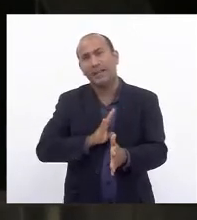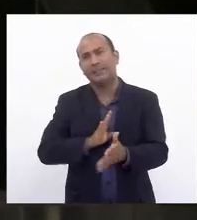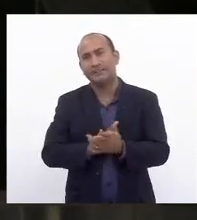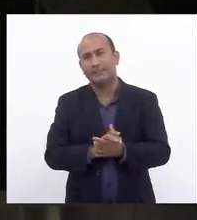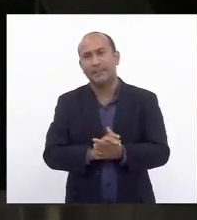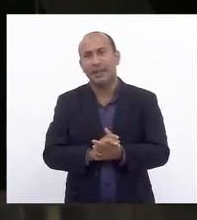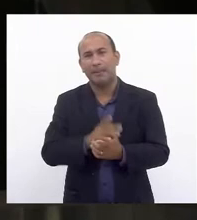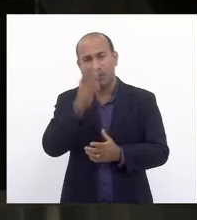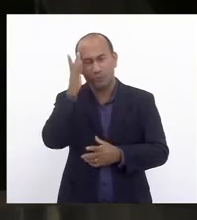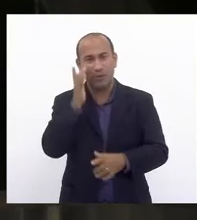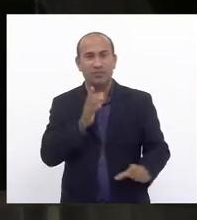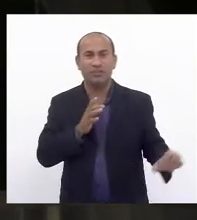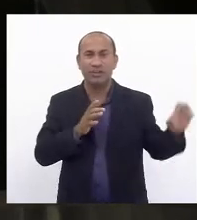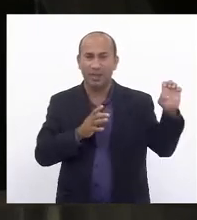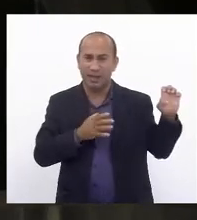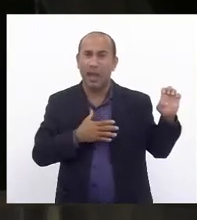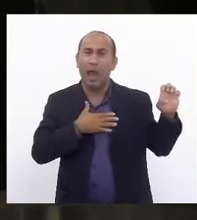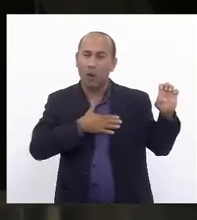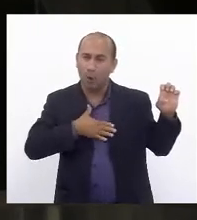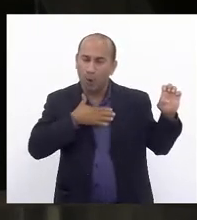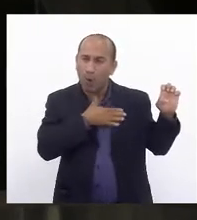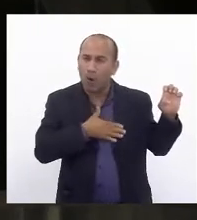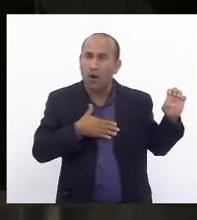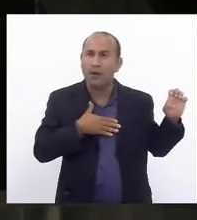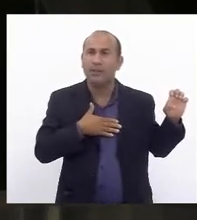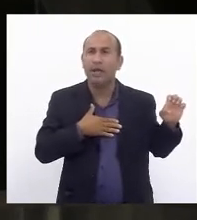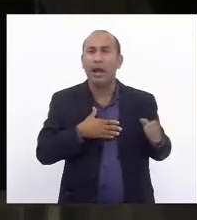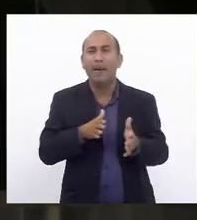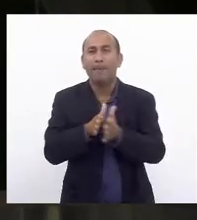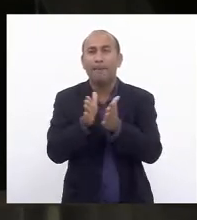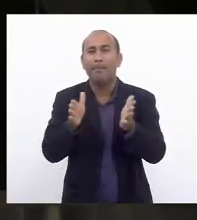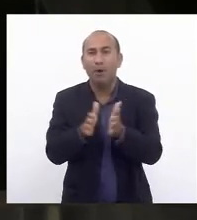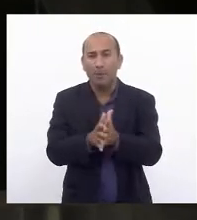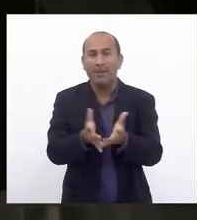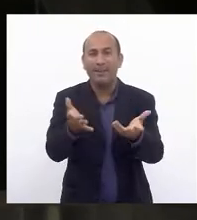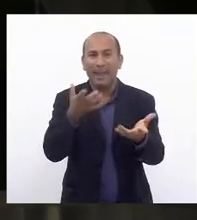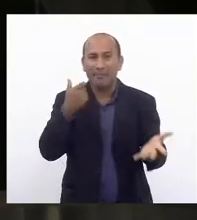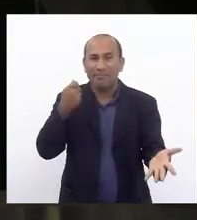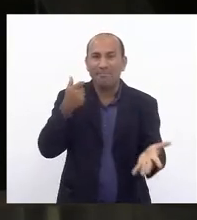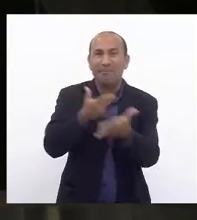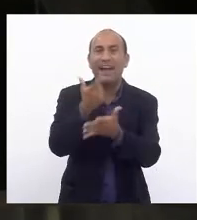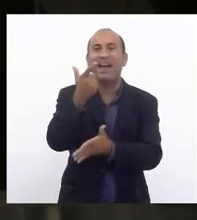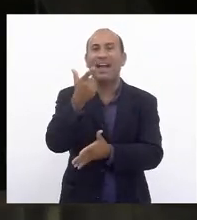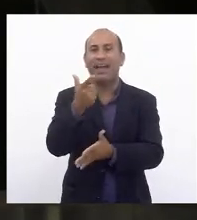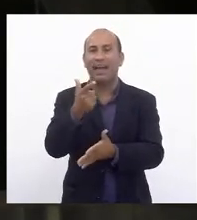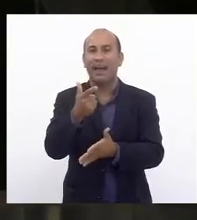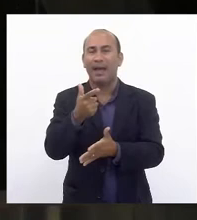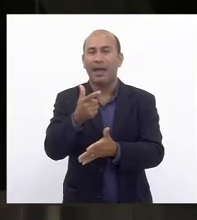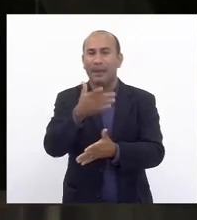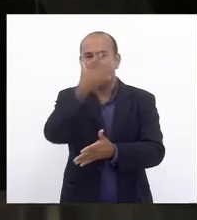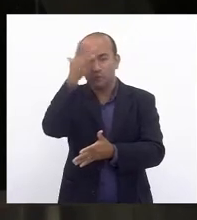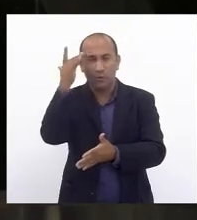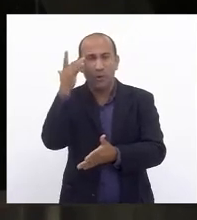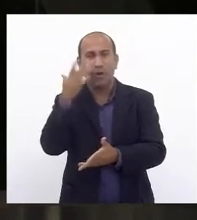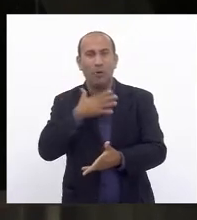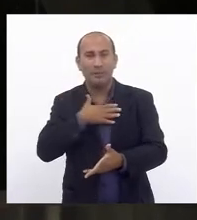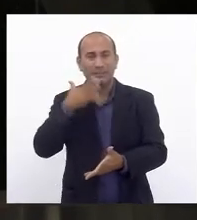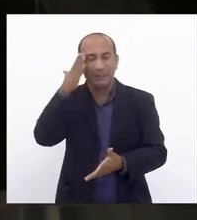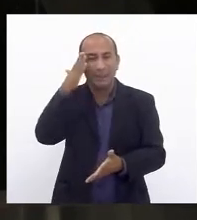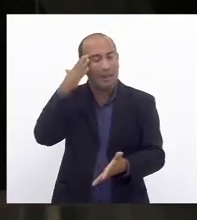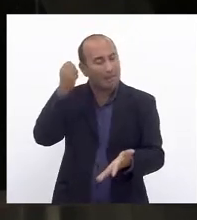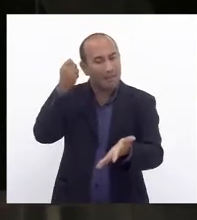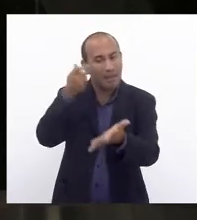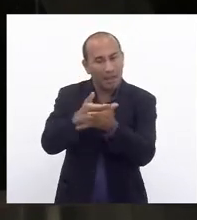de esquerda. Pobre gosta de ter a capacidade de pagar. Gosta de saber que ele está pagando por